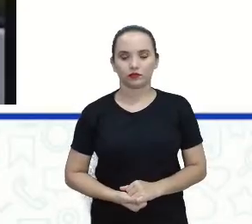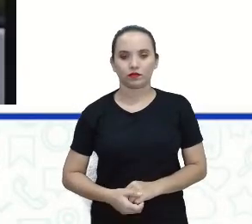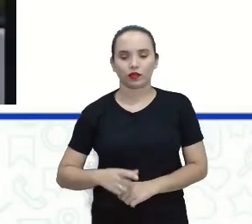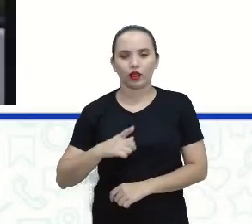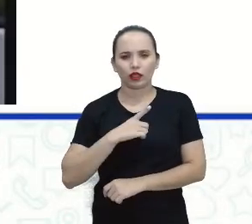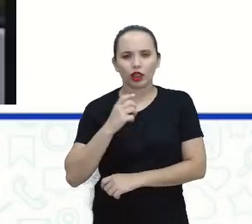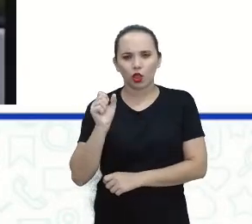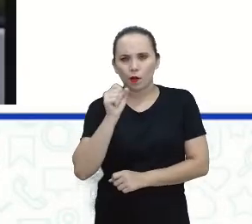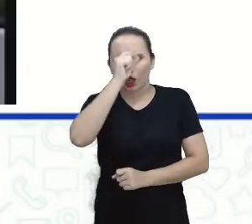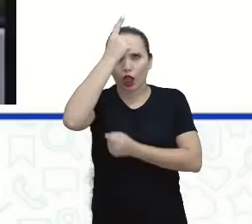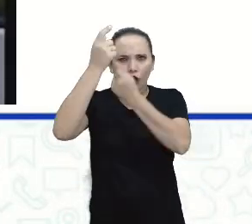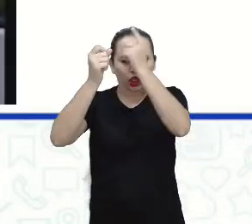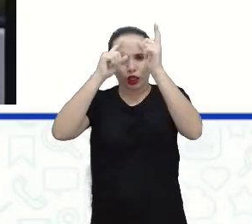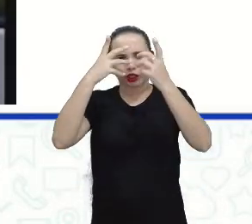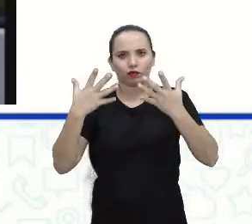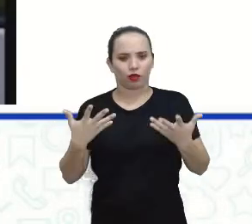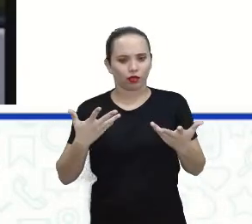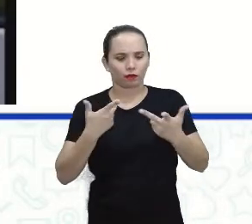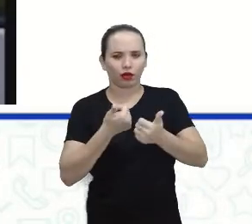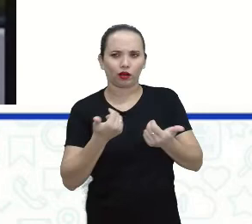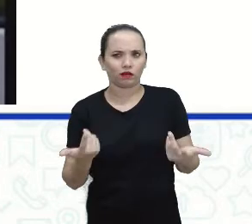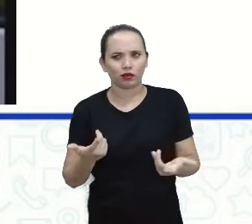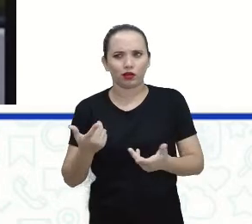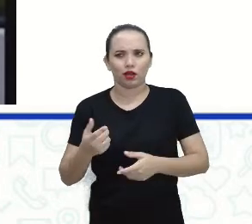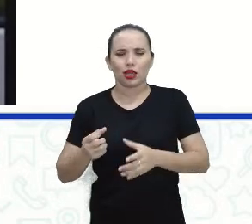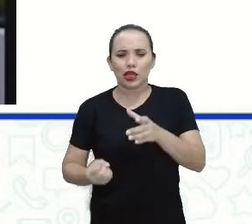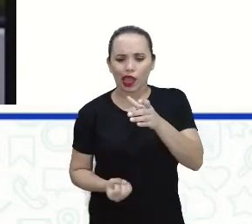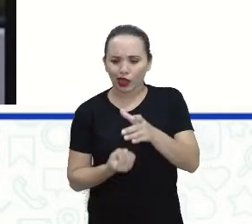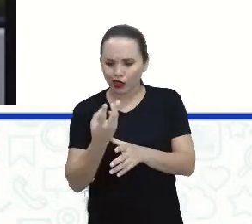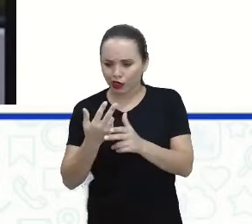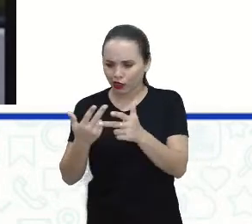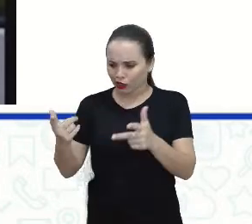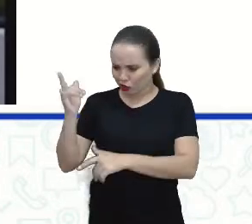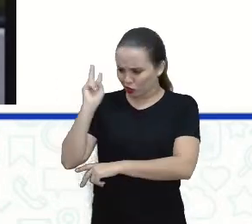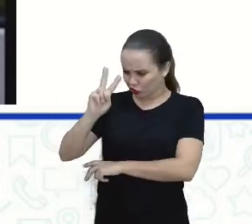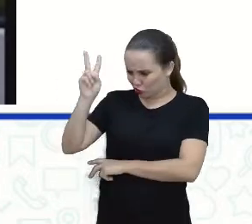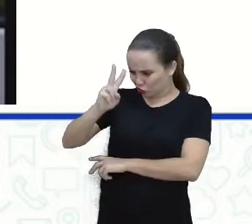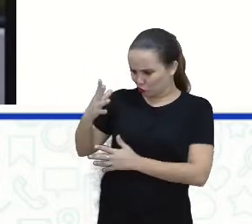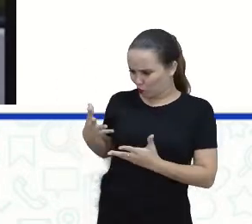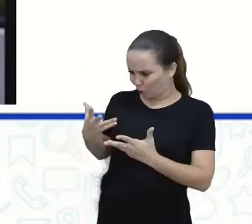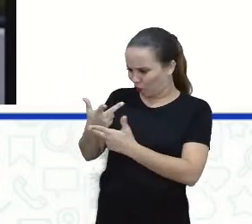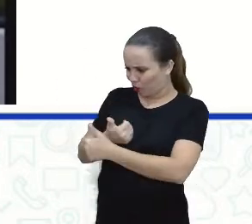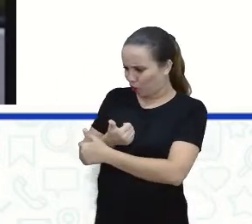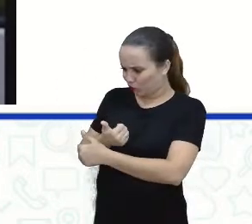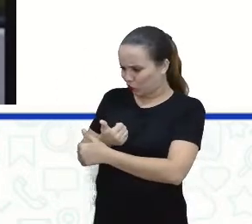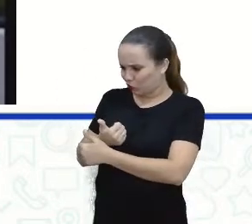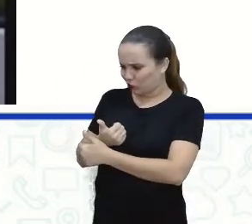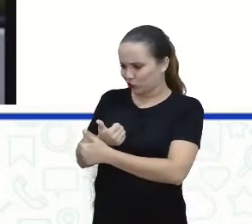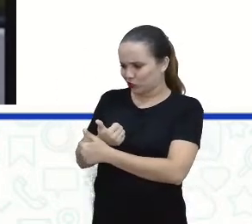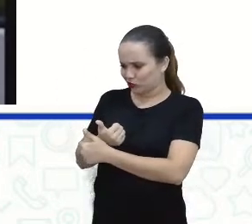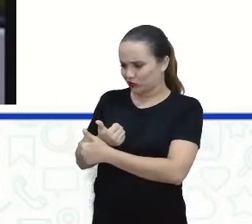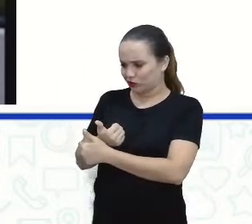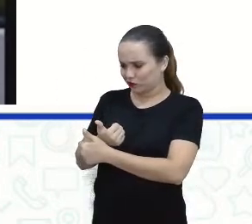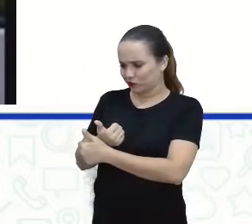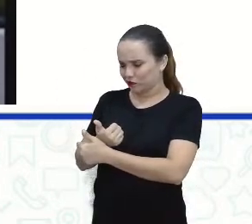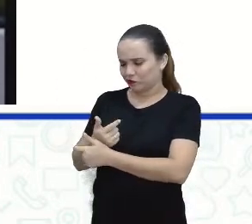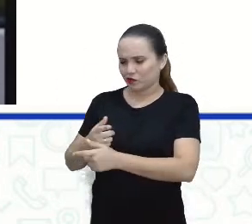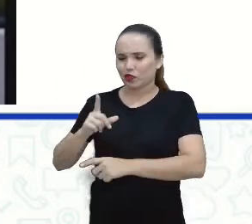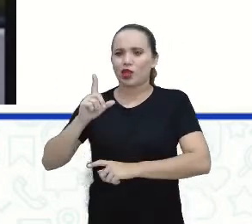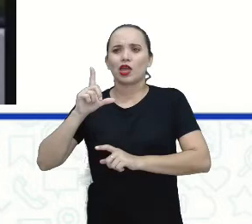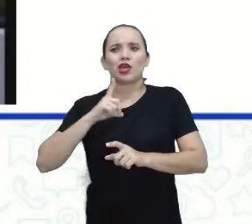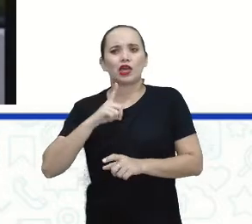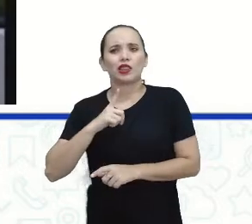criatividade extraordinária, não é? Inventa as histórias mais maravilhosas do mundo. Que